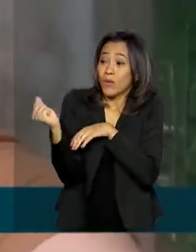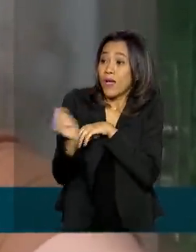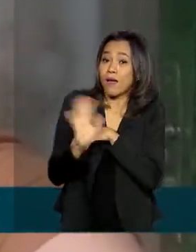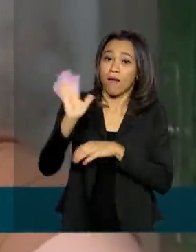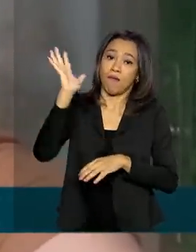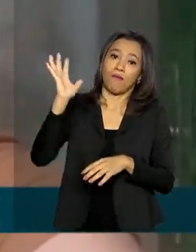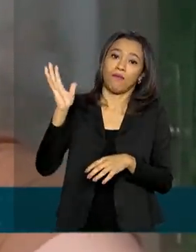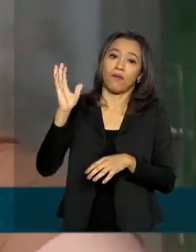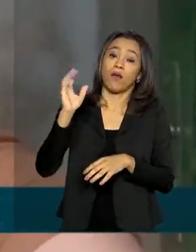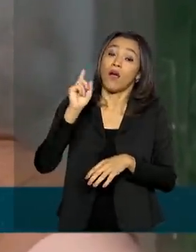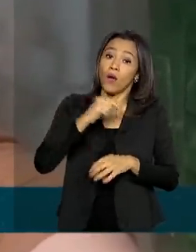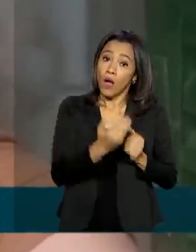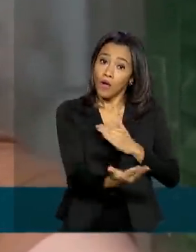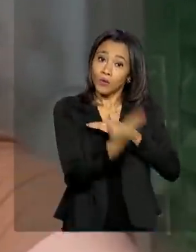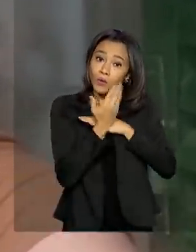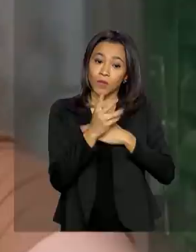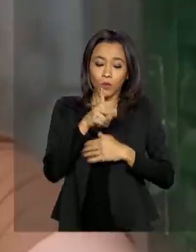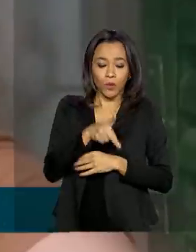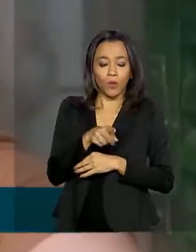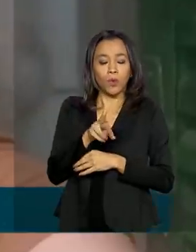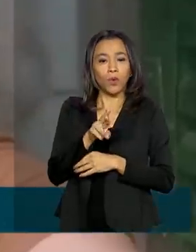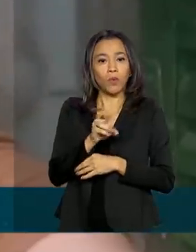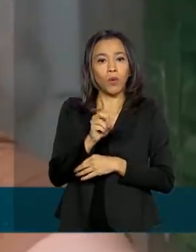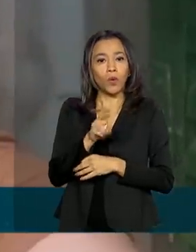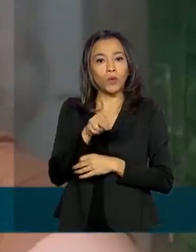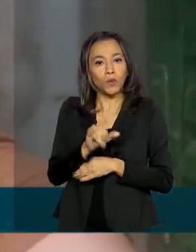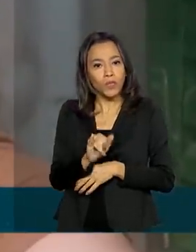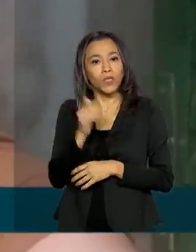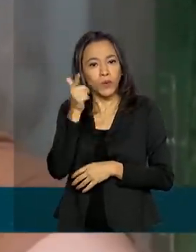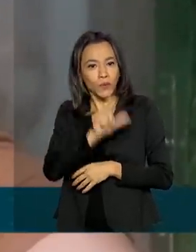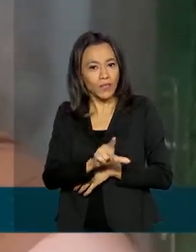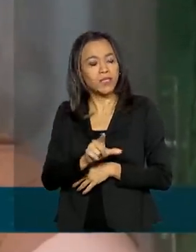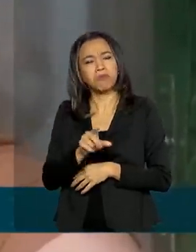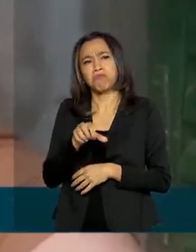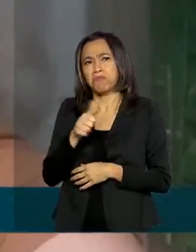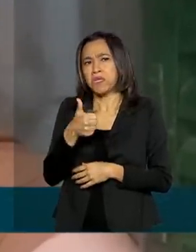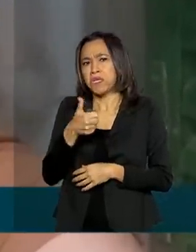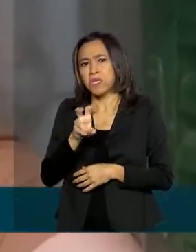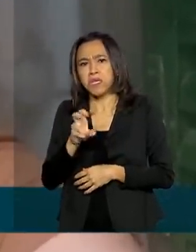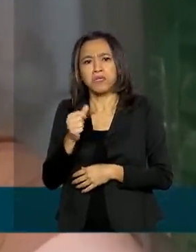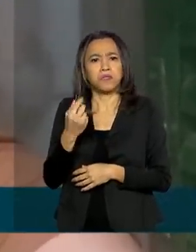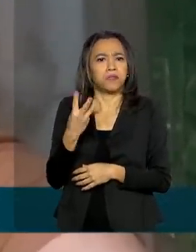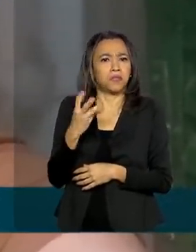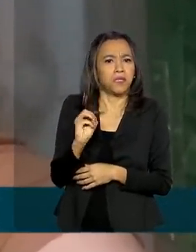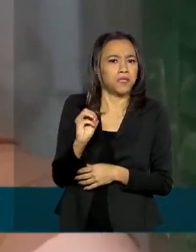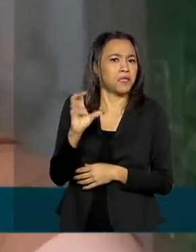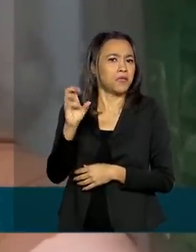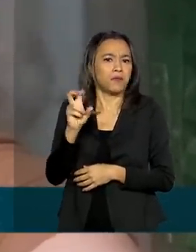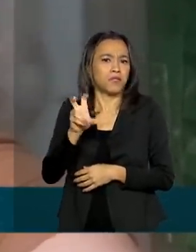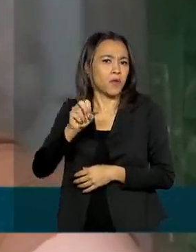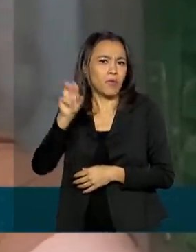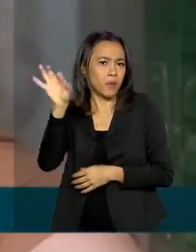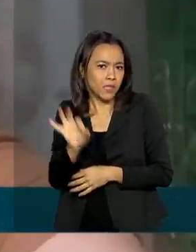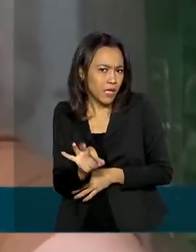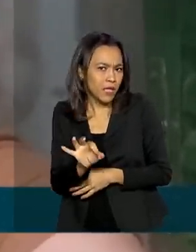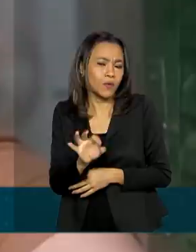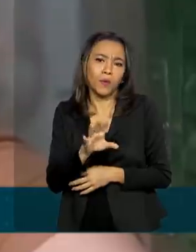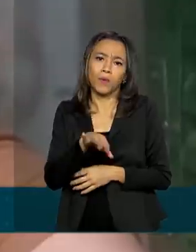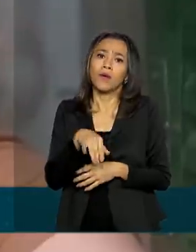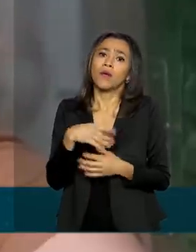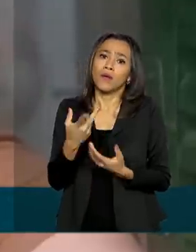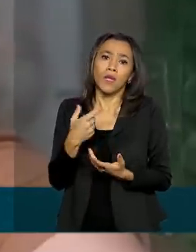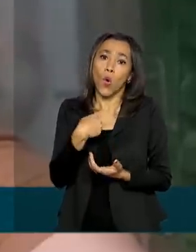através do Prouni, eu posso abater uma parte do valor, com uma bolsa 15, 30, 50%, ou até mesmo estar completamente